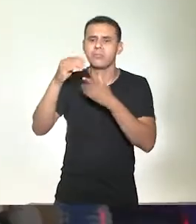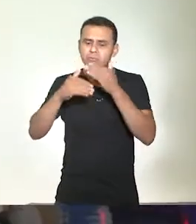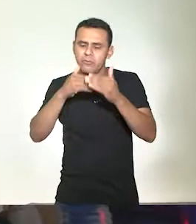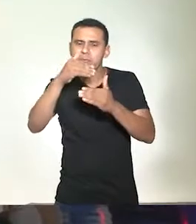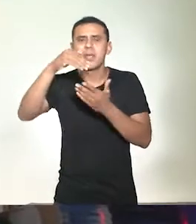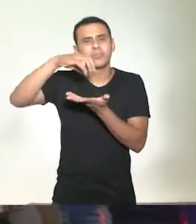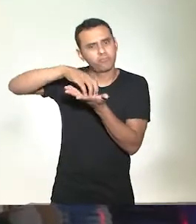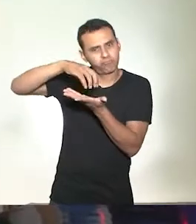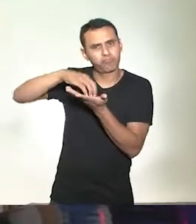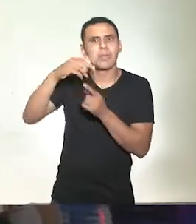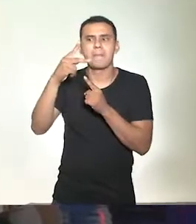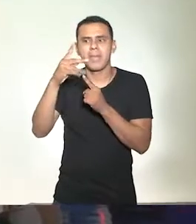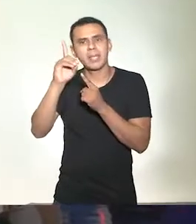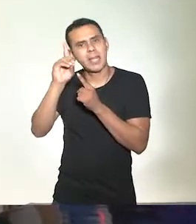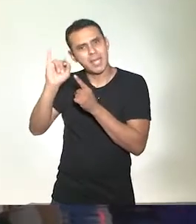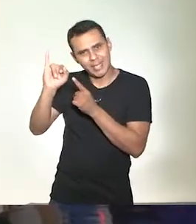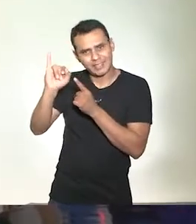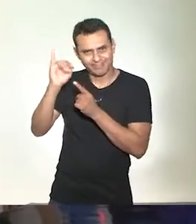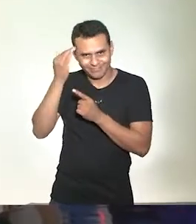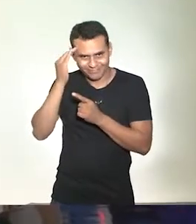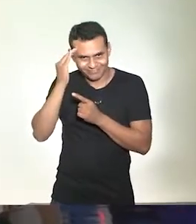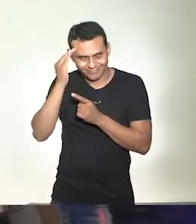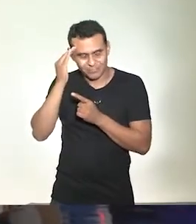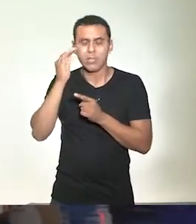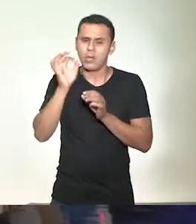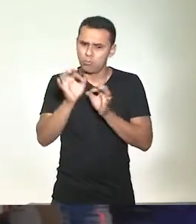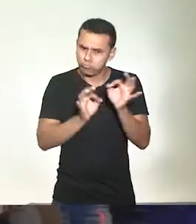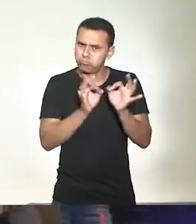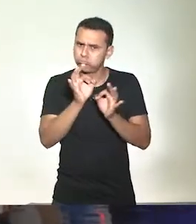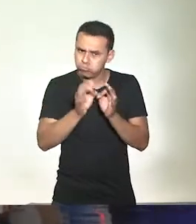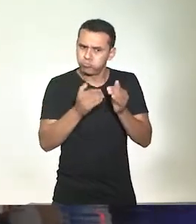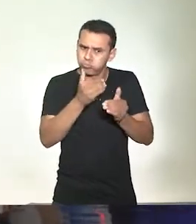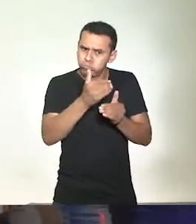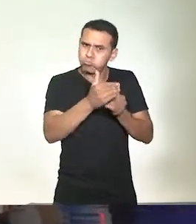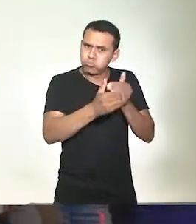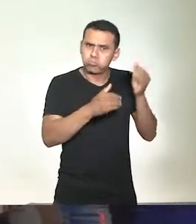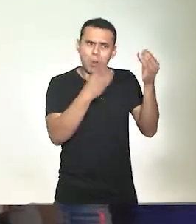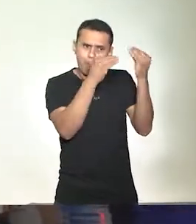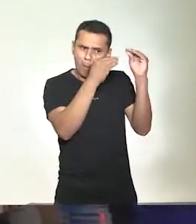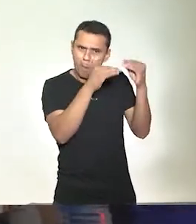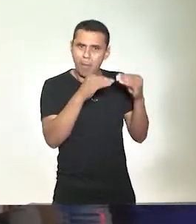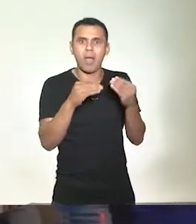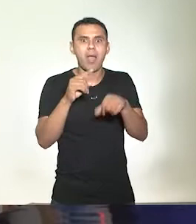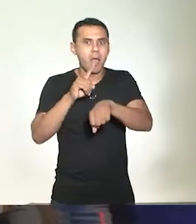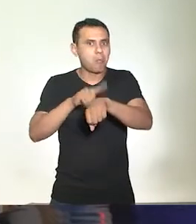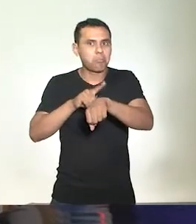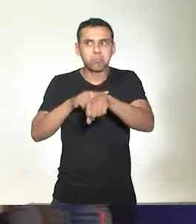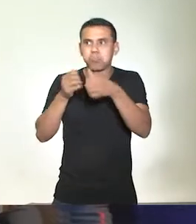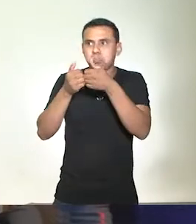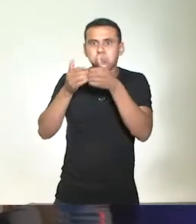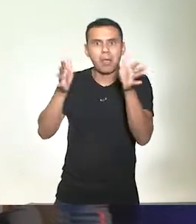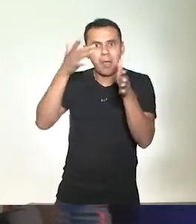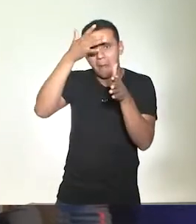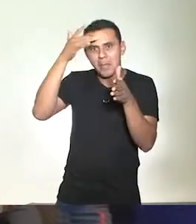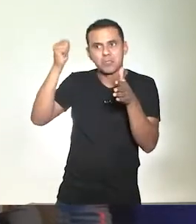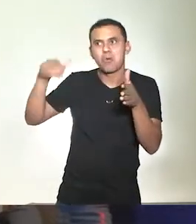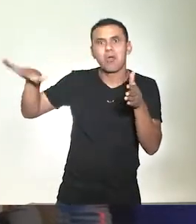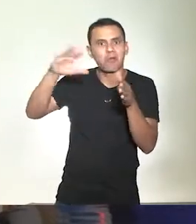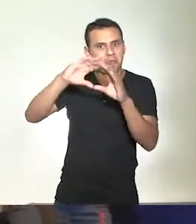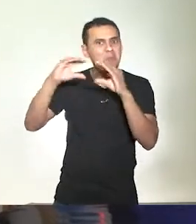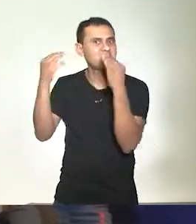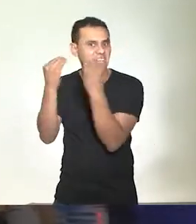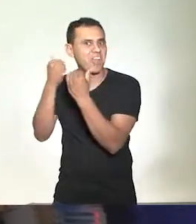institucional Professor o PDI né que está sendo construído está com a consulta pública aberta até o dia